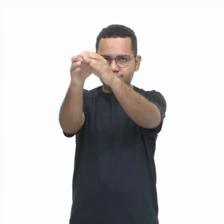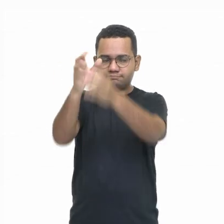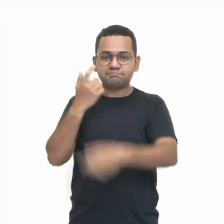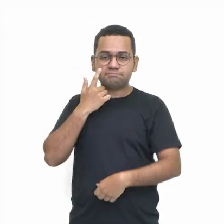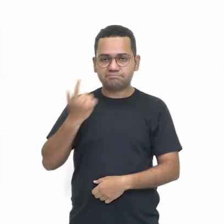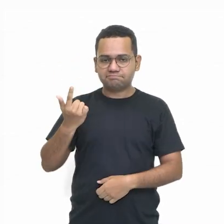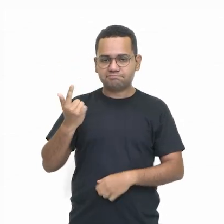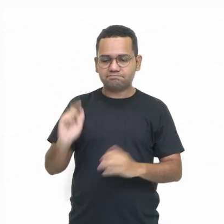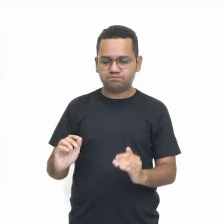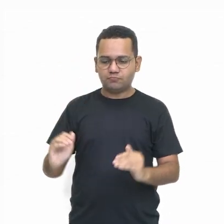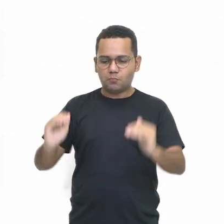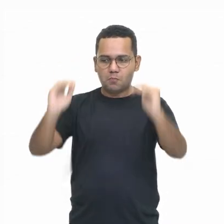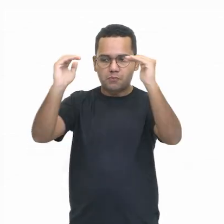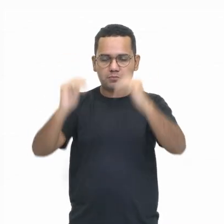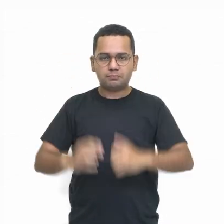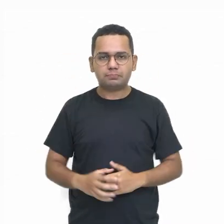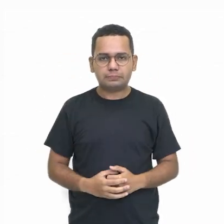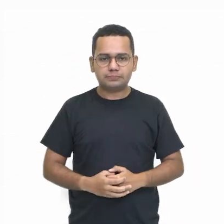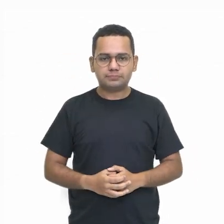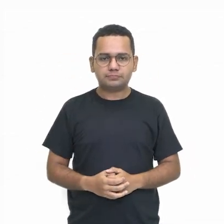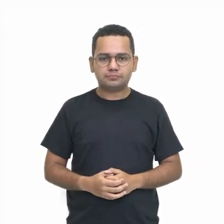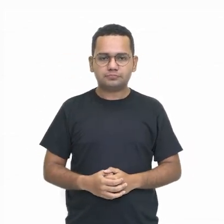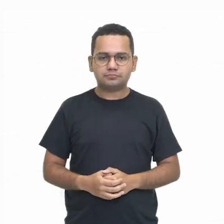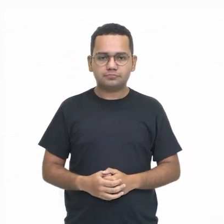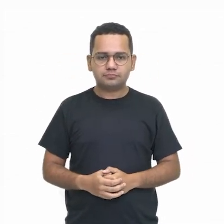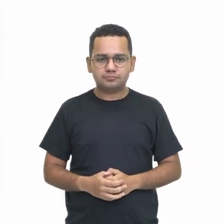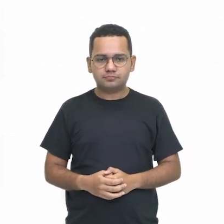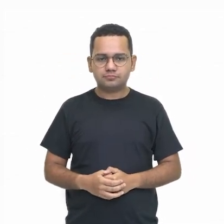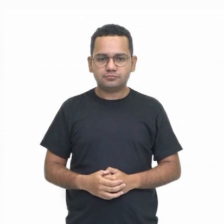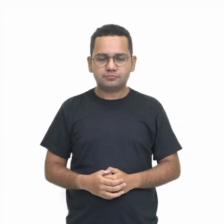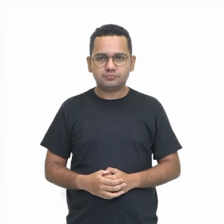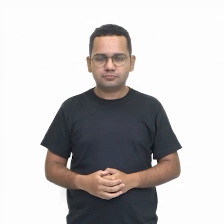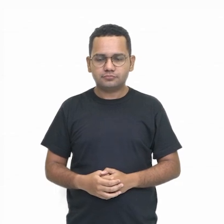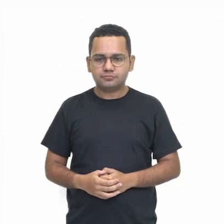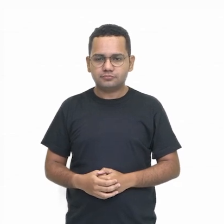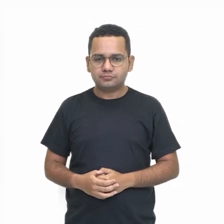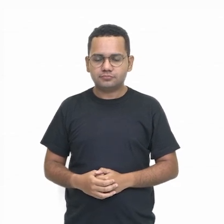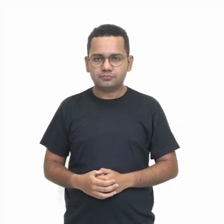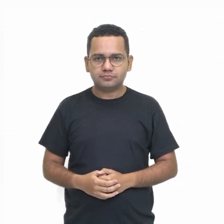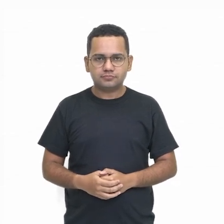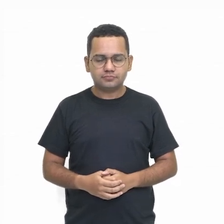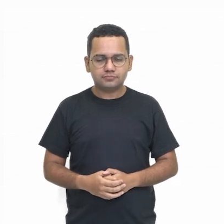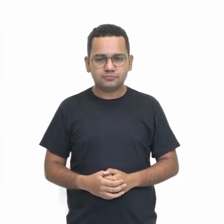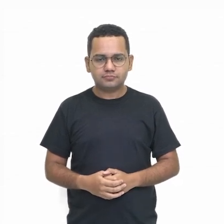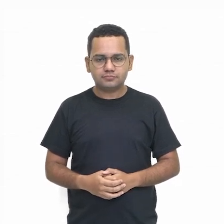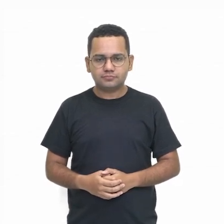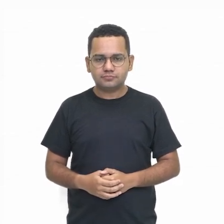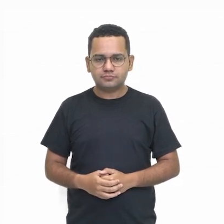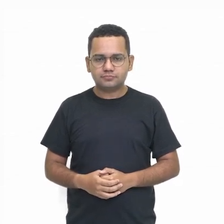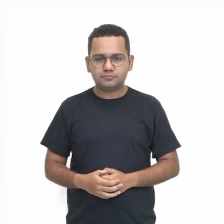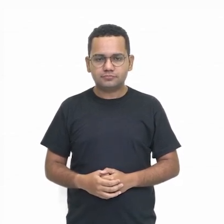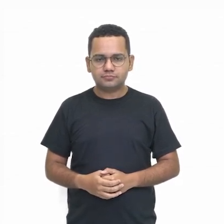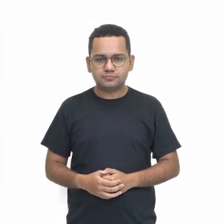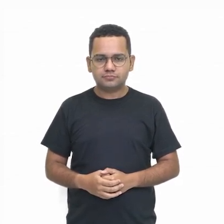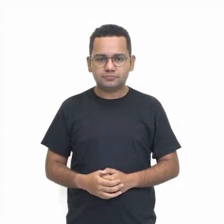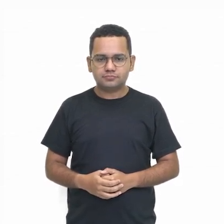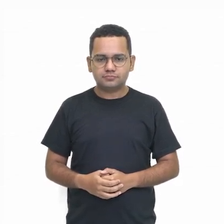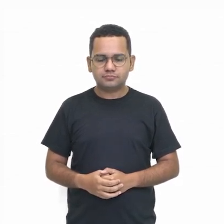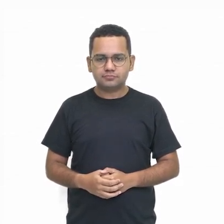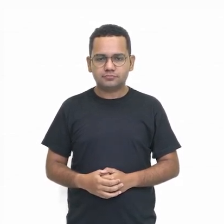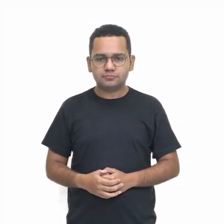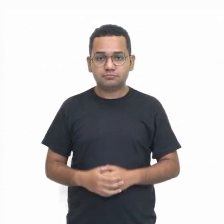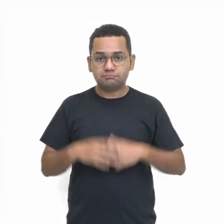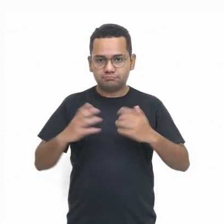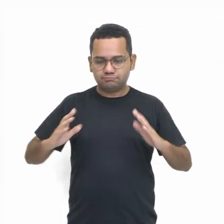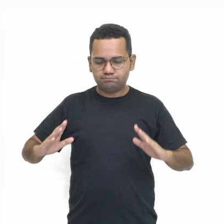classe, o grupo de classe forma a filodivisão e o grupo de filo forma o reino, certo? Então,